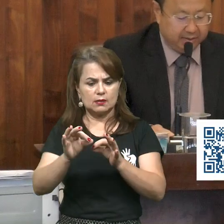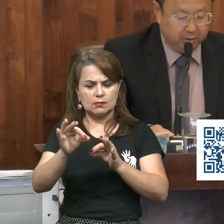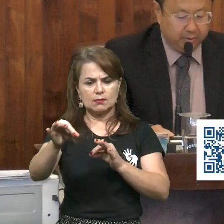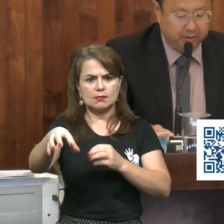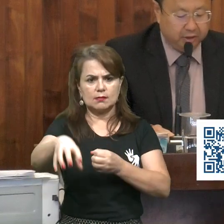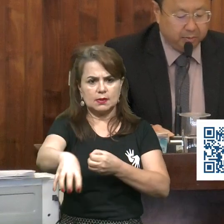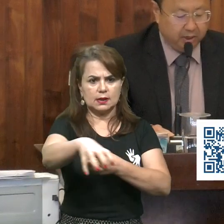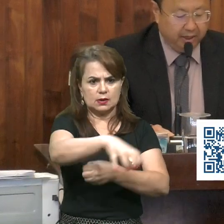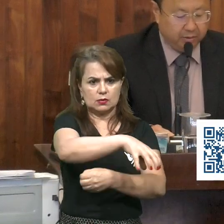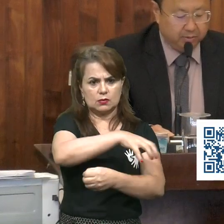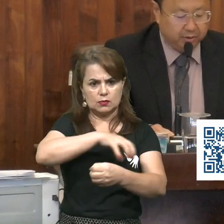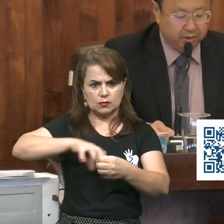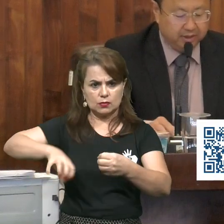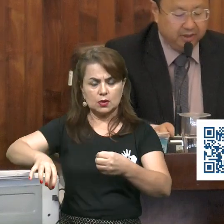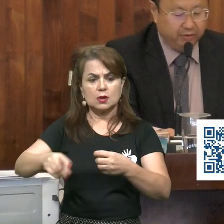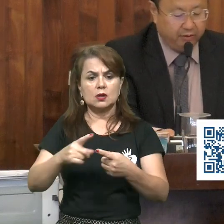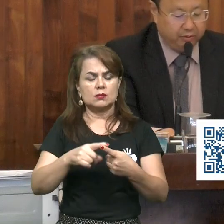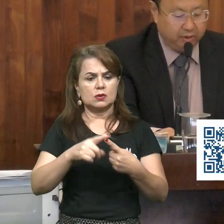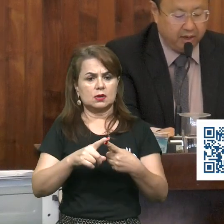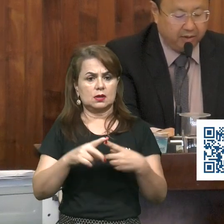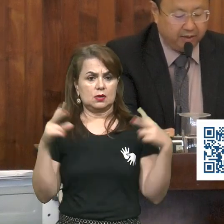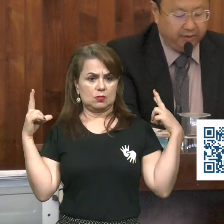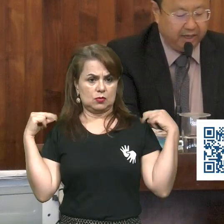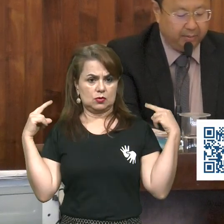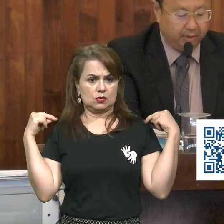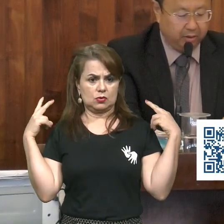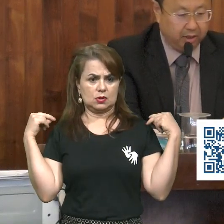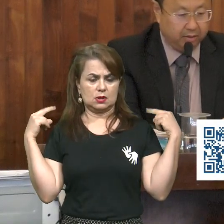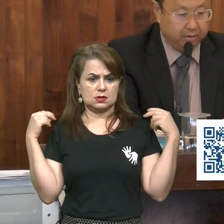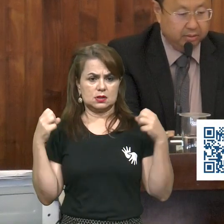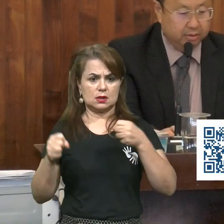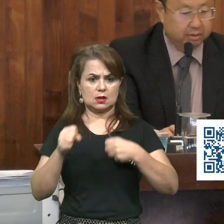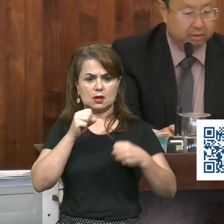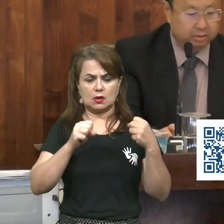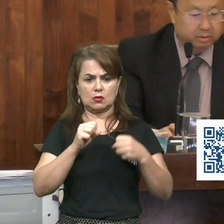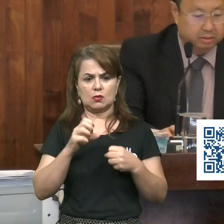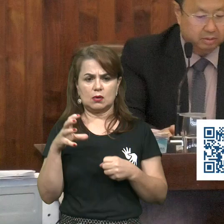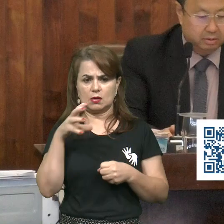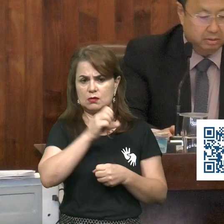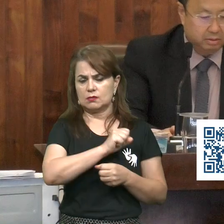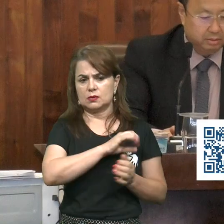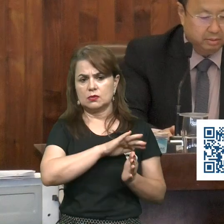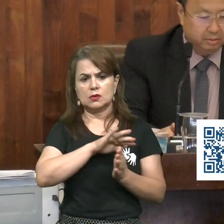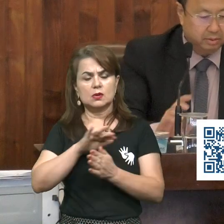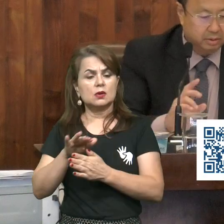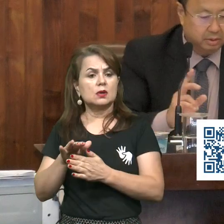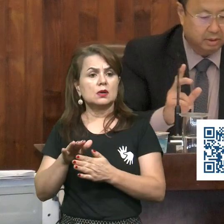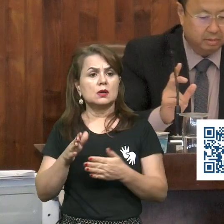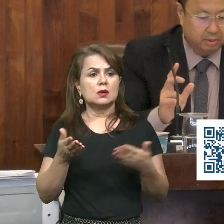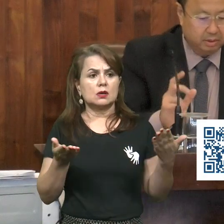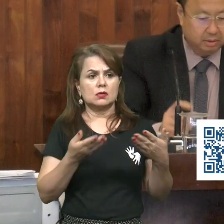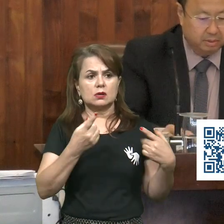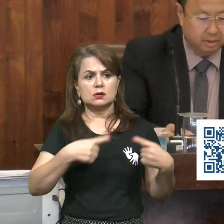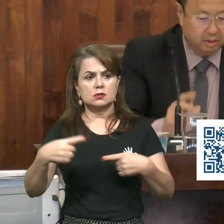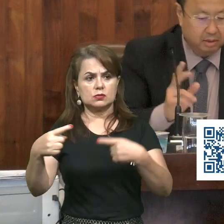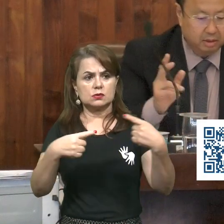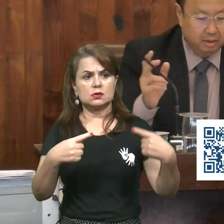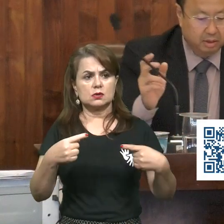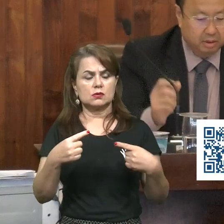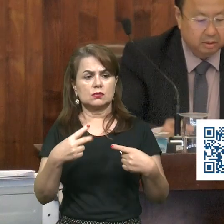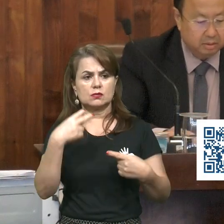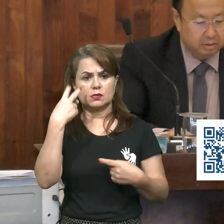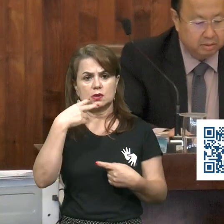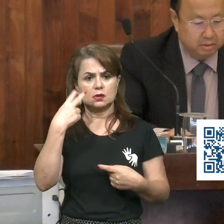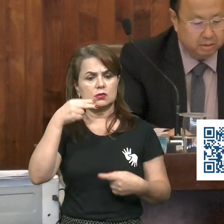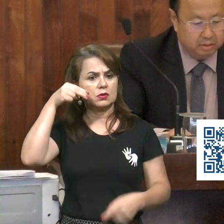velocidade acima do permitido por lei, muitos motoristas desenvolvem ao trafegarem pelo local. Em discussão, requerimento. Inscrito o autor, vereador